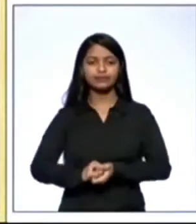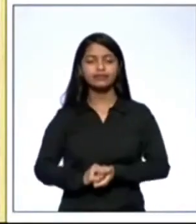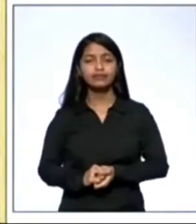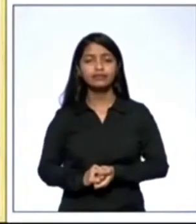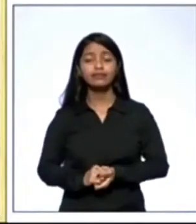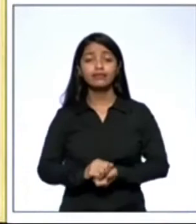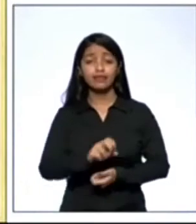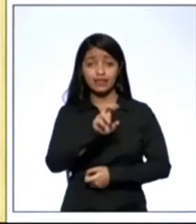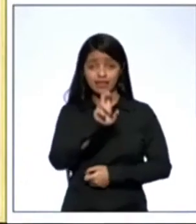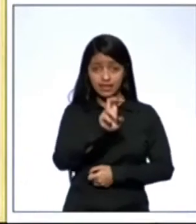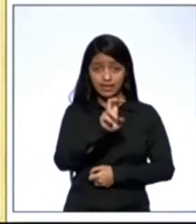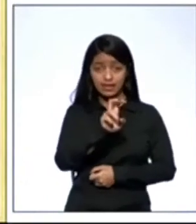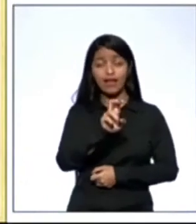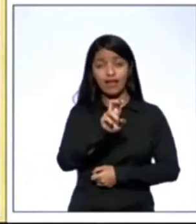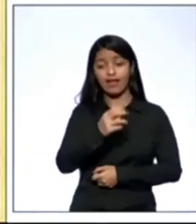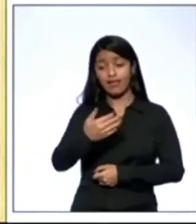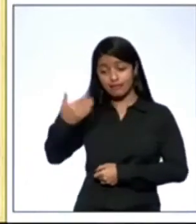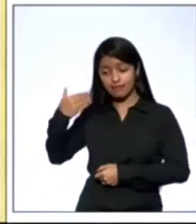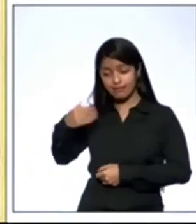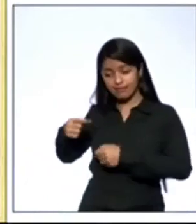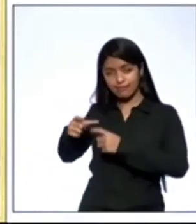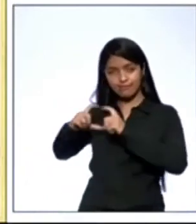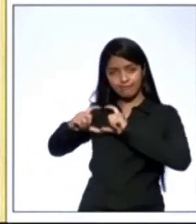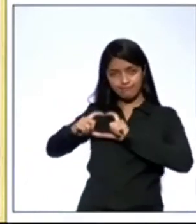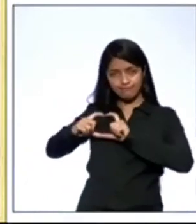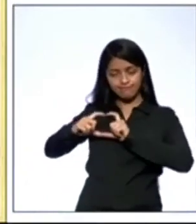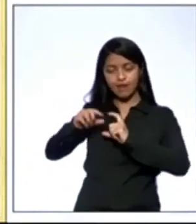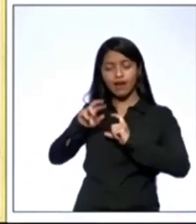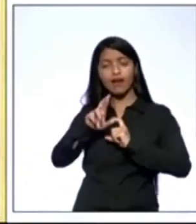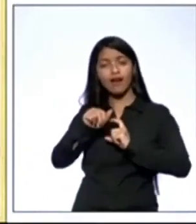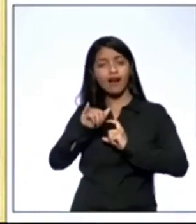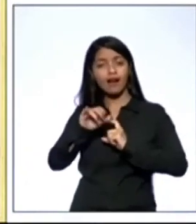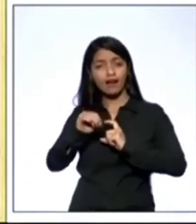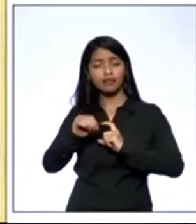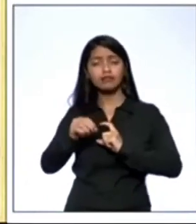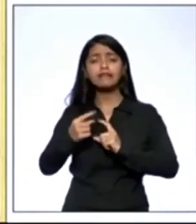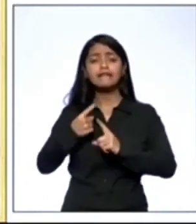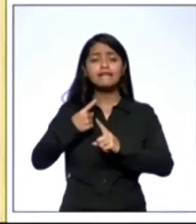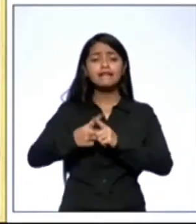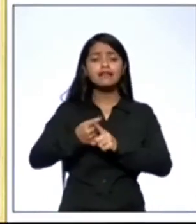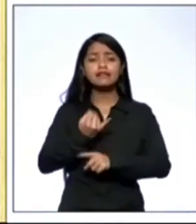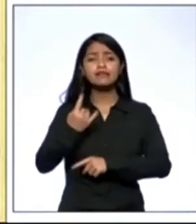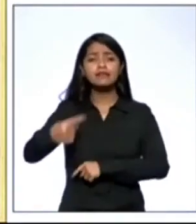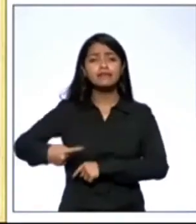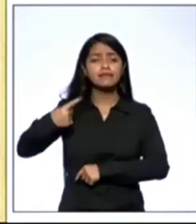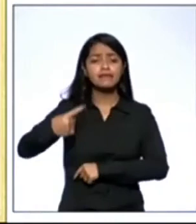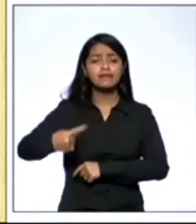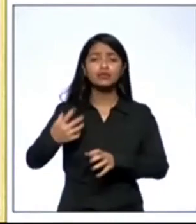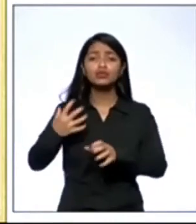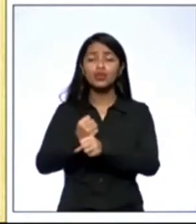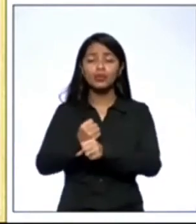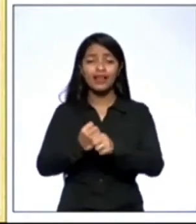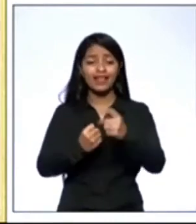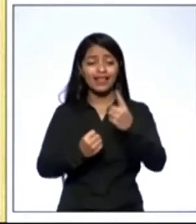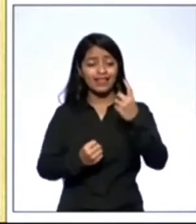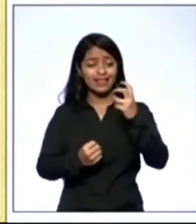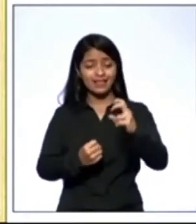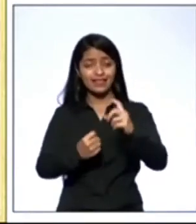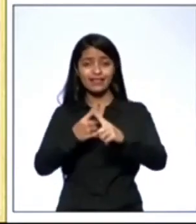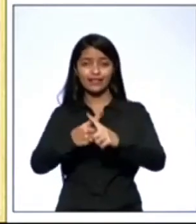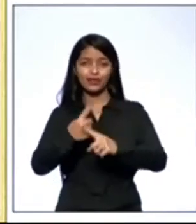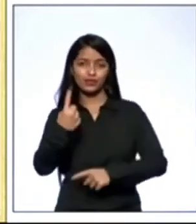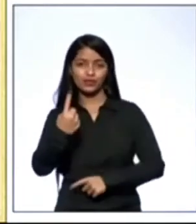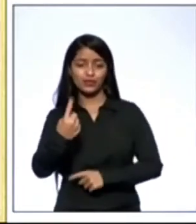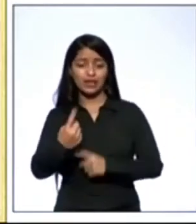o raio da catraca, vezes o número de voltas dela, vai dar 15 vezes 1. 15 é o raio